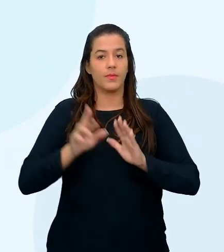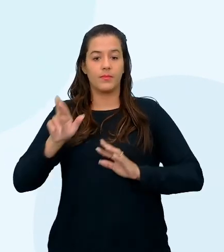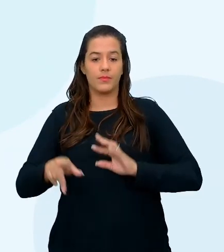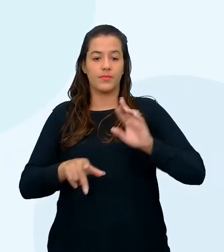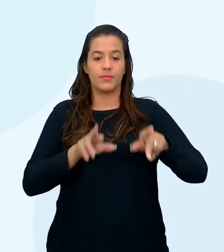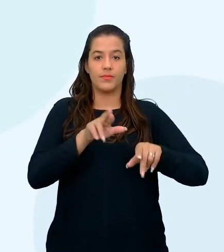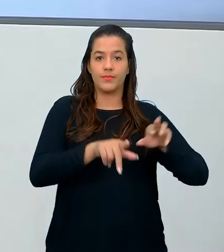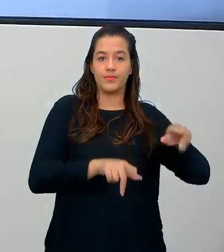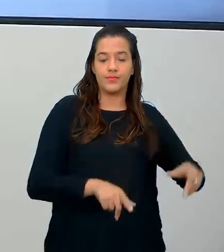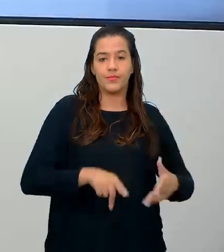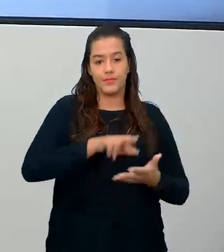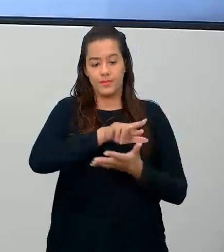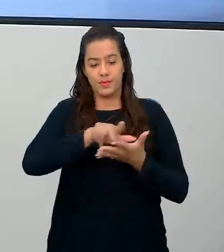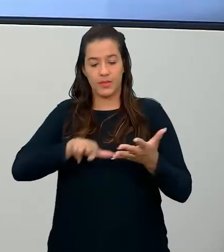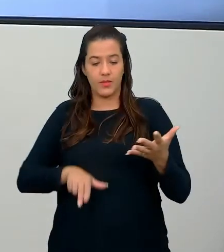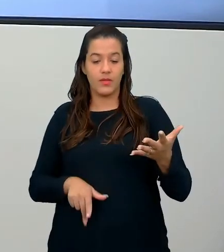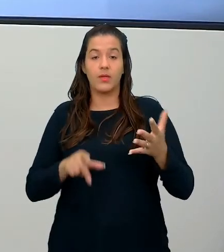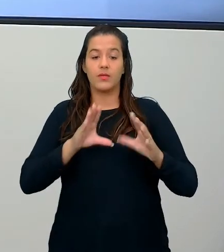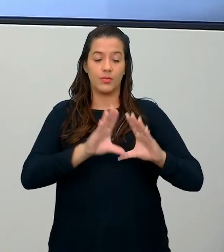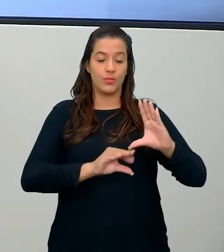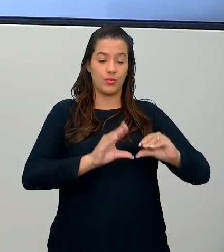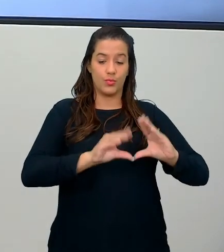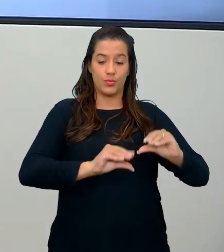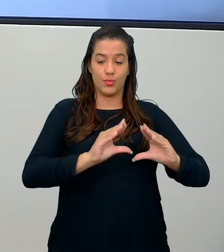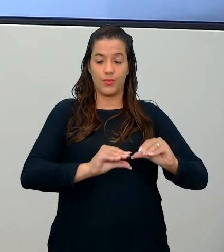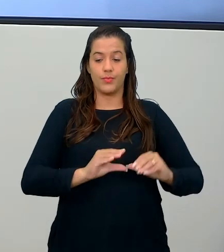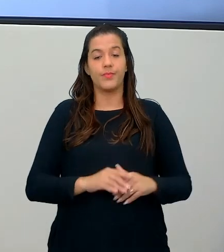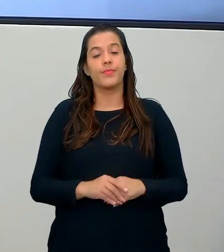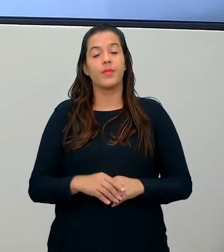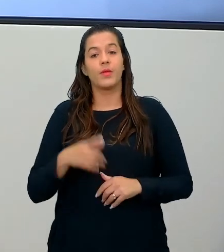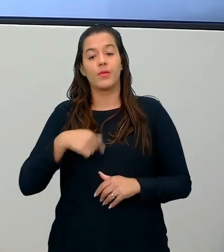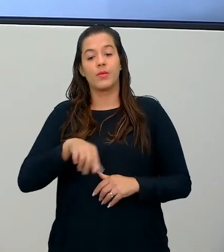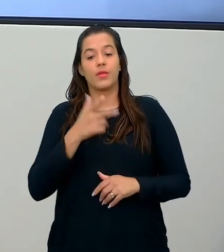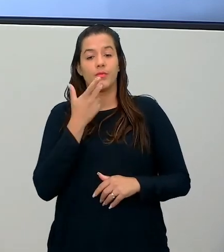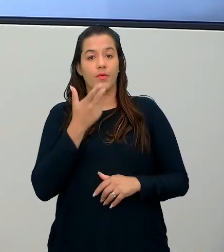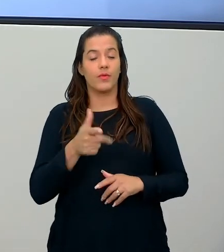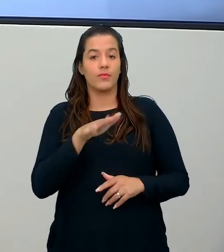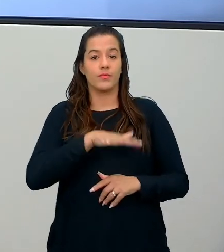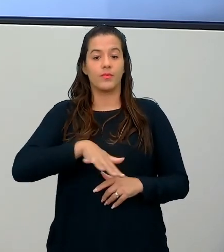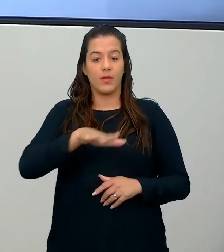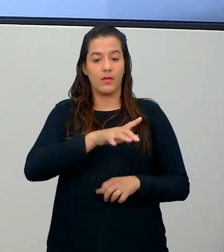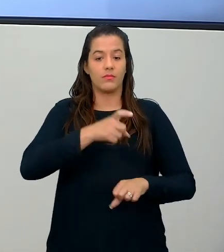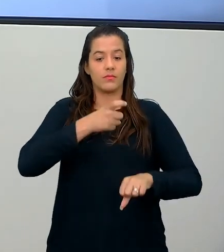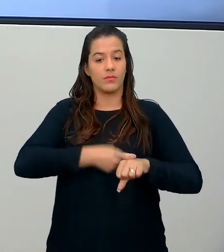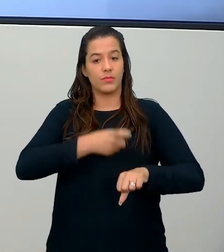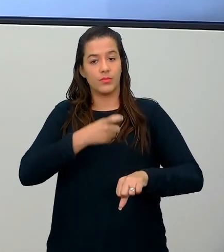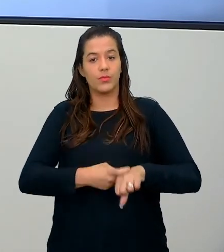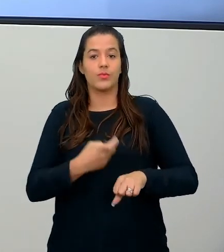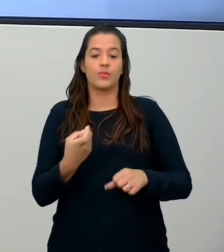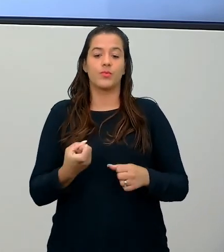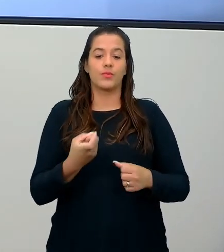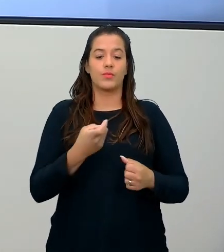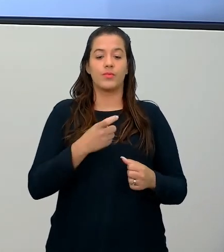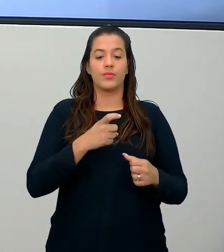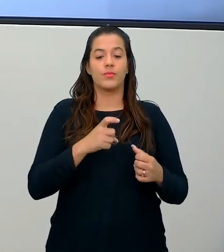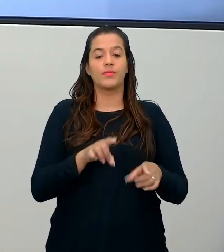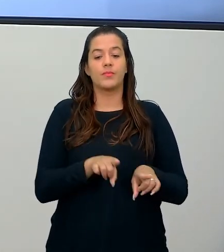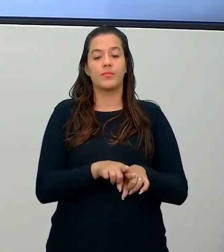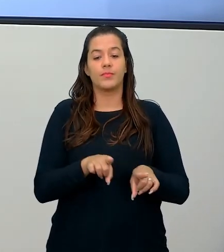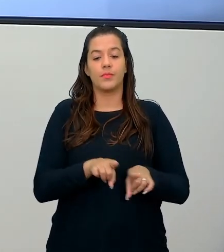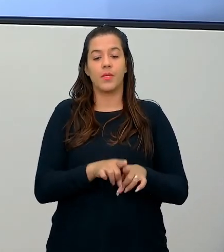diferentes características desse solo. Então, quando a gente falou dos solos arenosos e dos solos